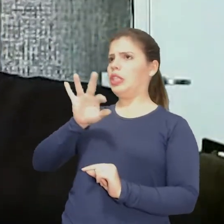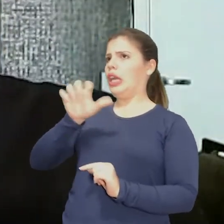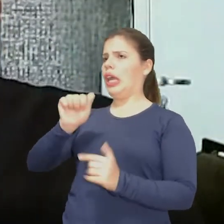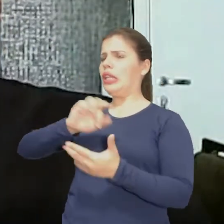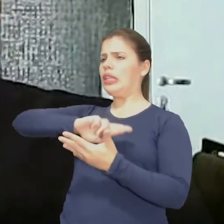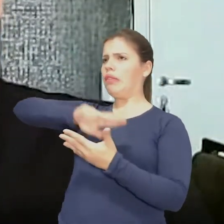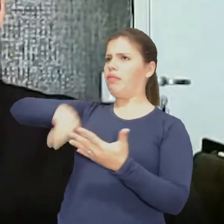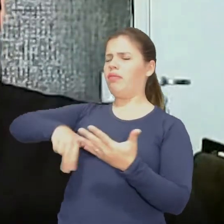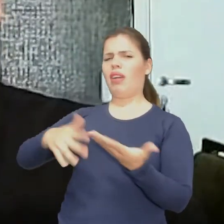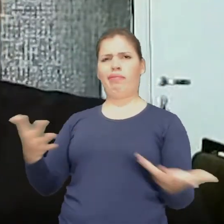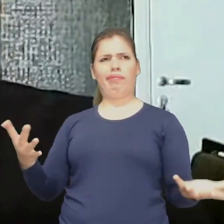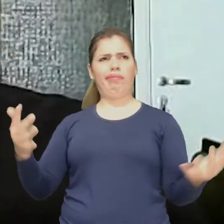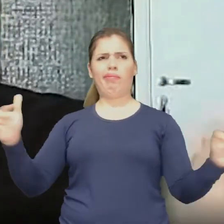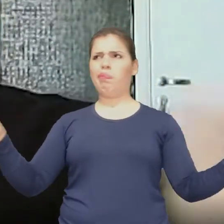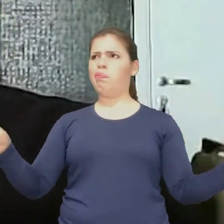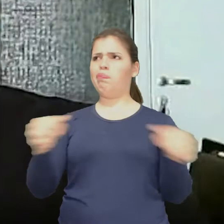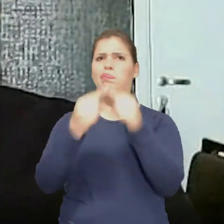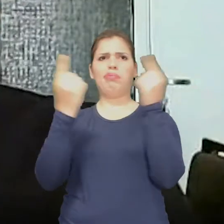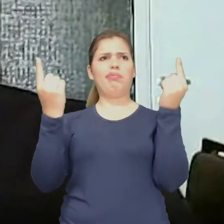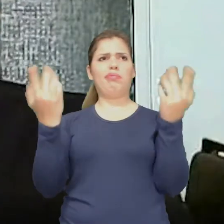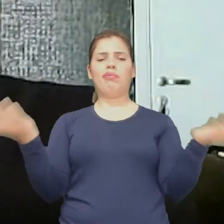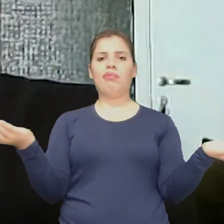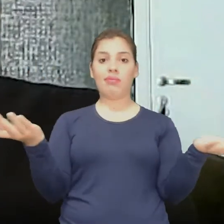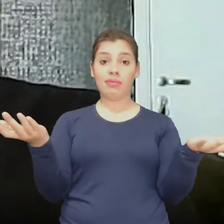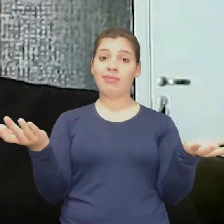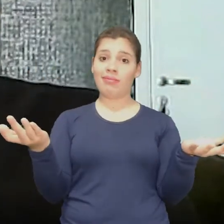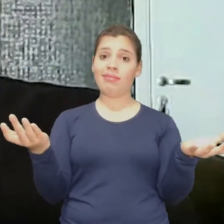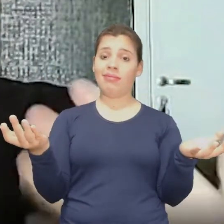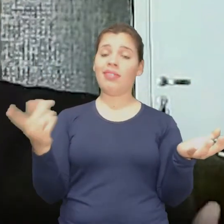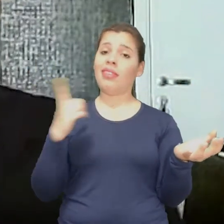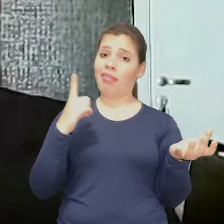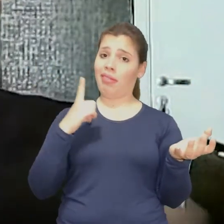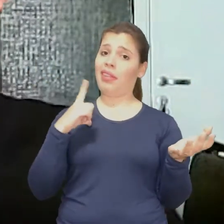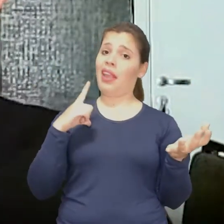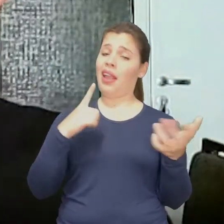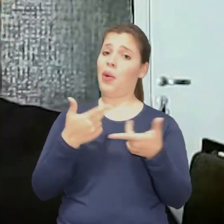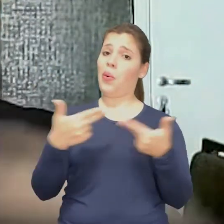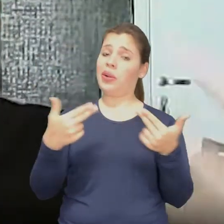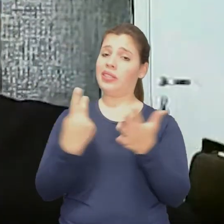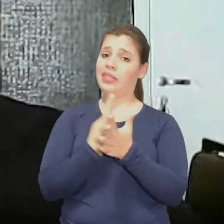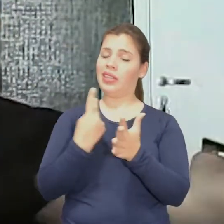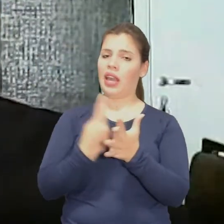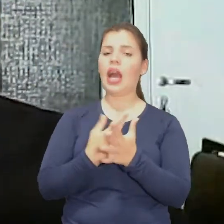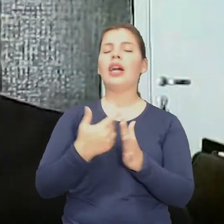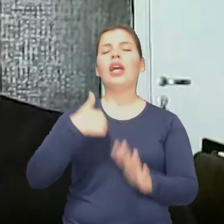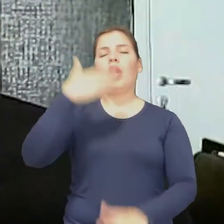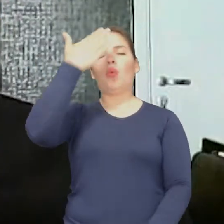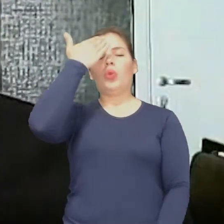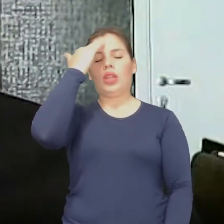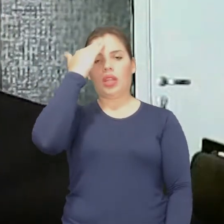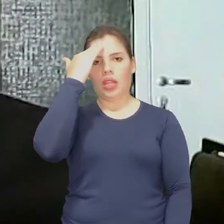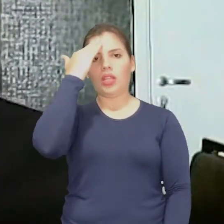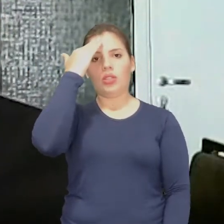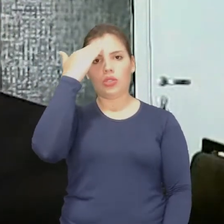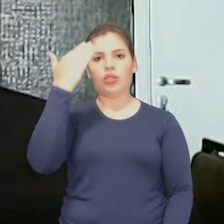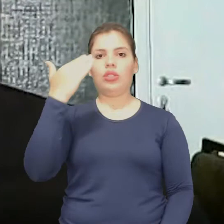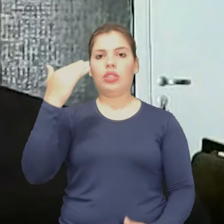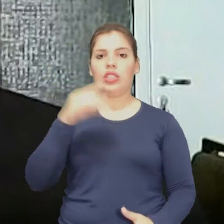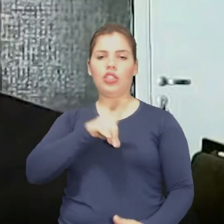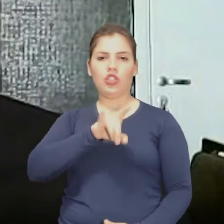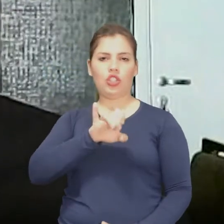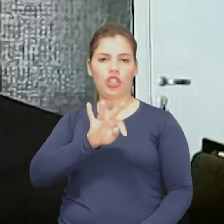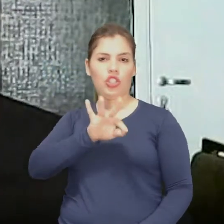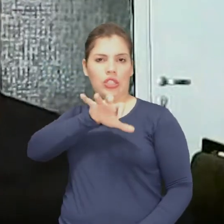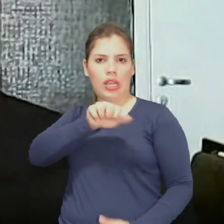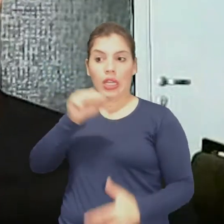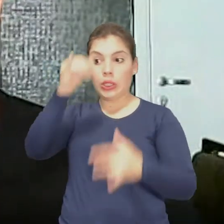bate, né? Alguma coisa não deve estar errada. Eu entendi bem, né, que a dieta ela tem esse impacto negativo na gente. Eu